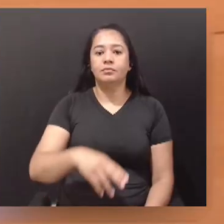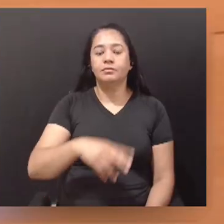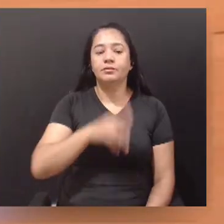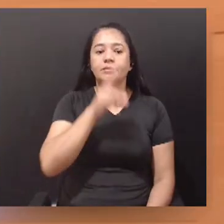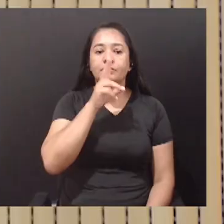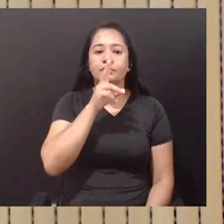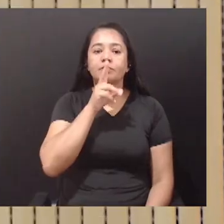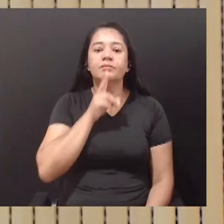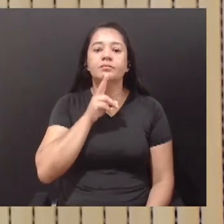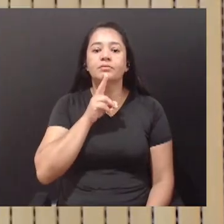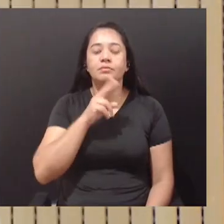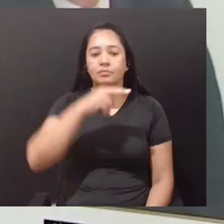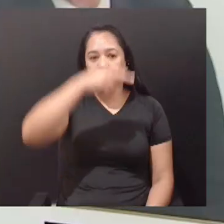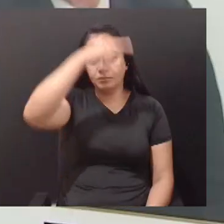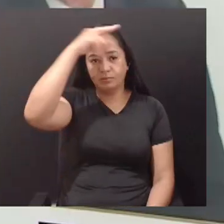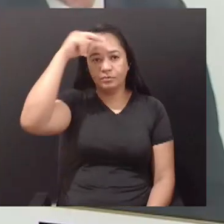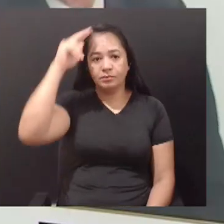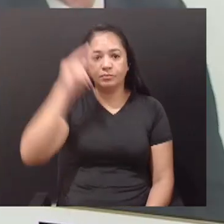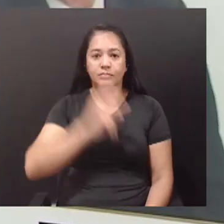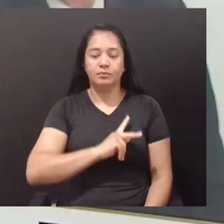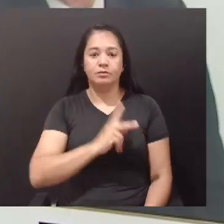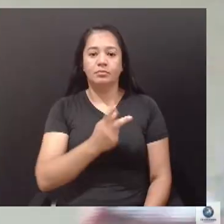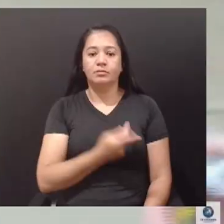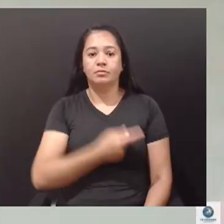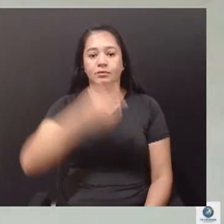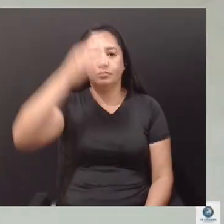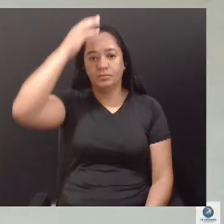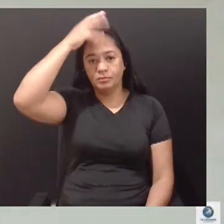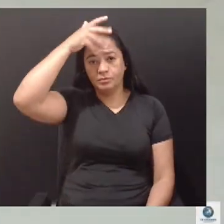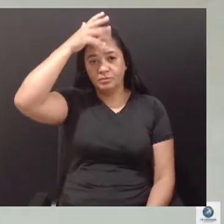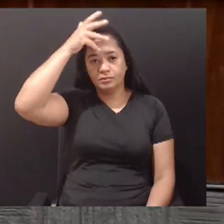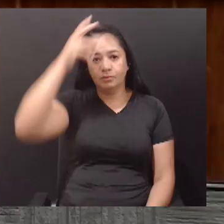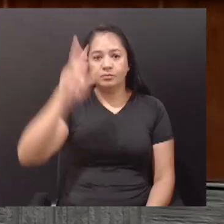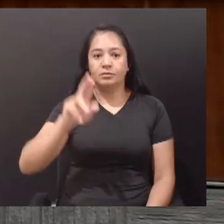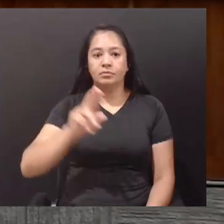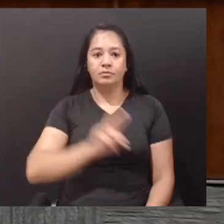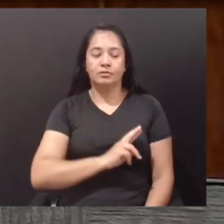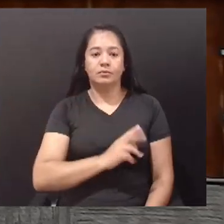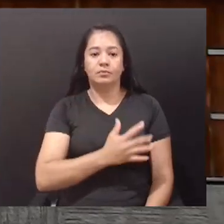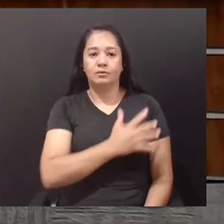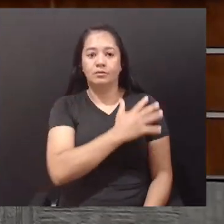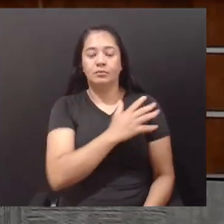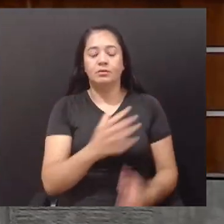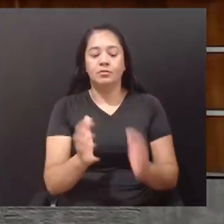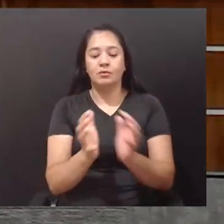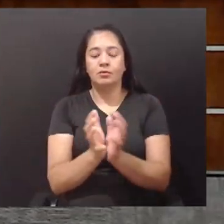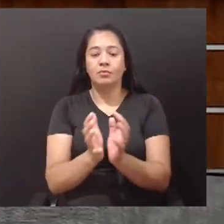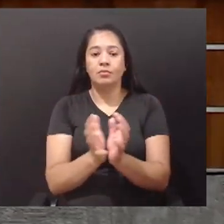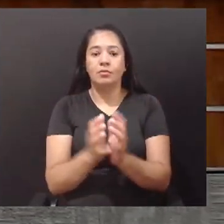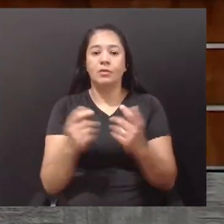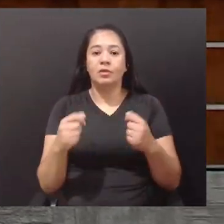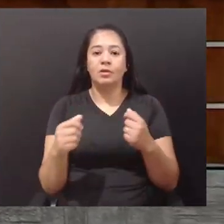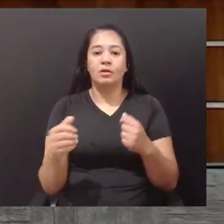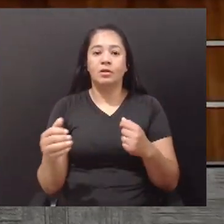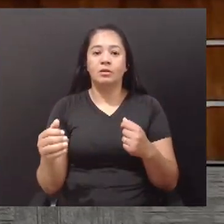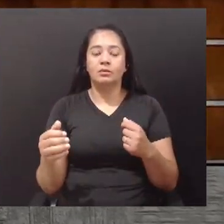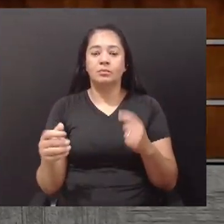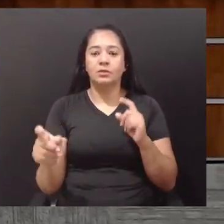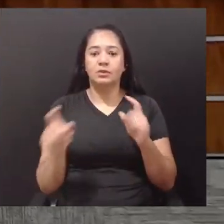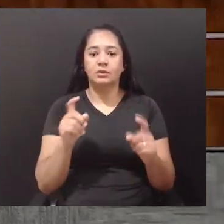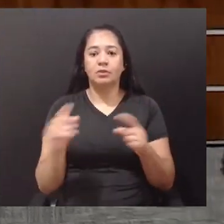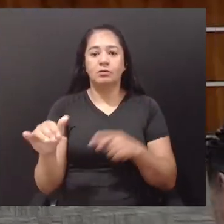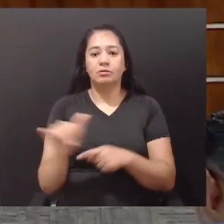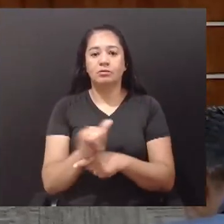Nick Schneider, Paulo Haddad, Rodrigo Farmadic e Rubens Gás. O grupo deverá articular reuniões,